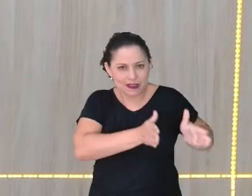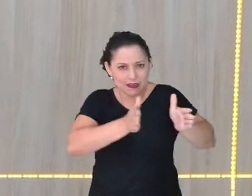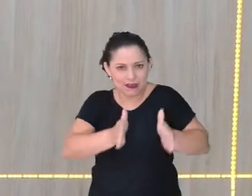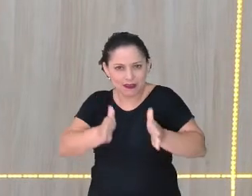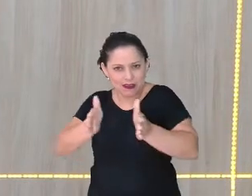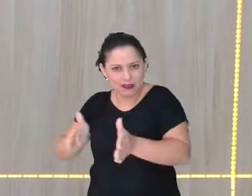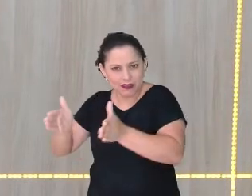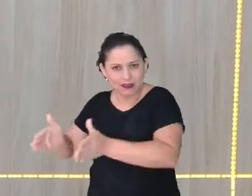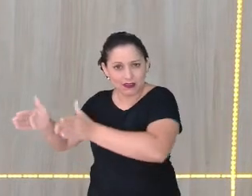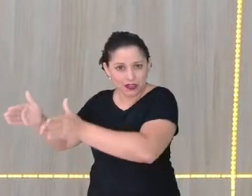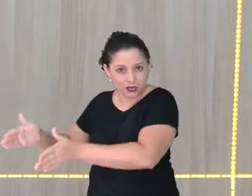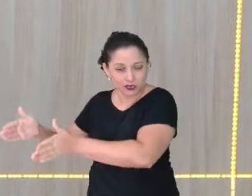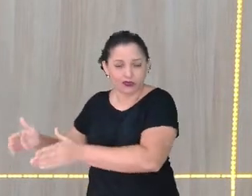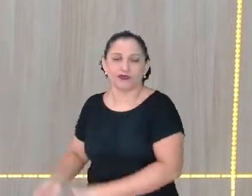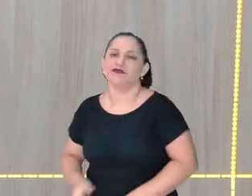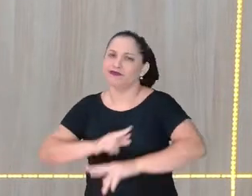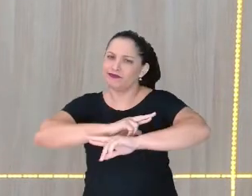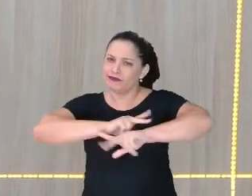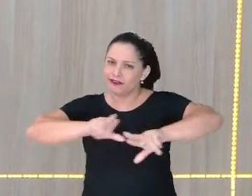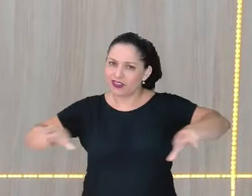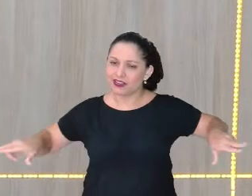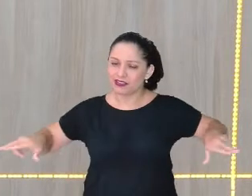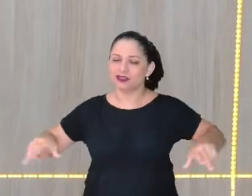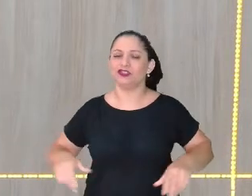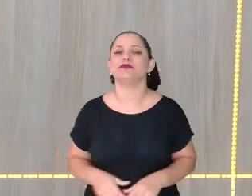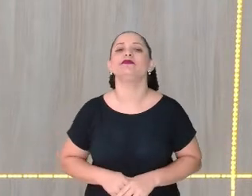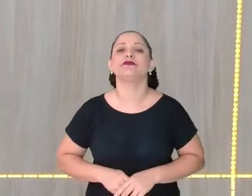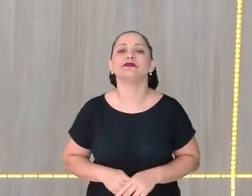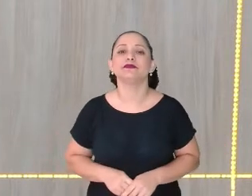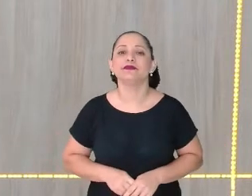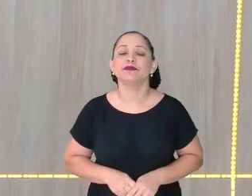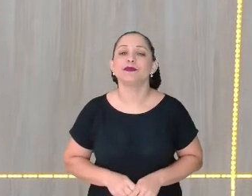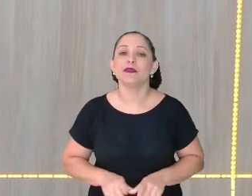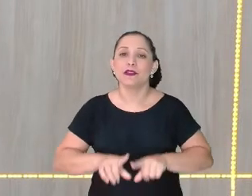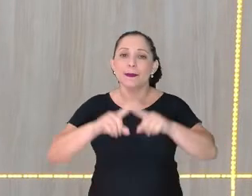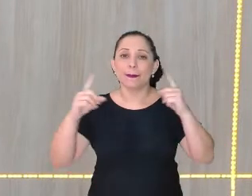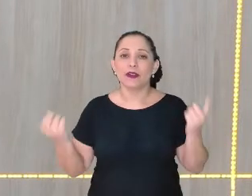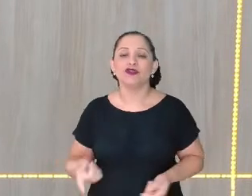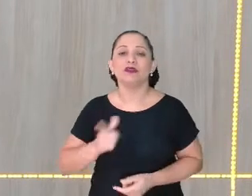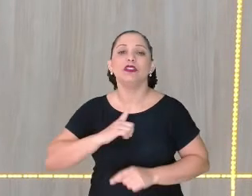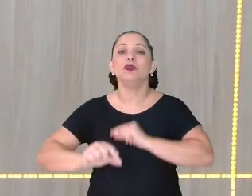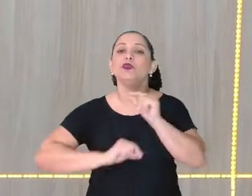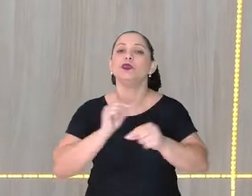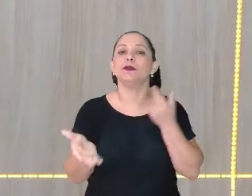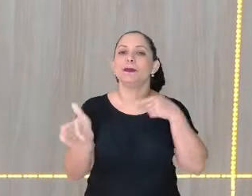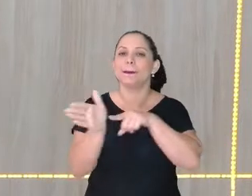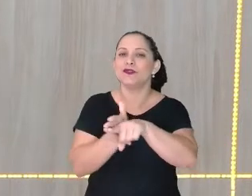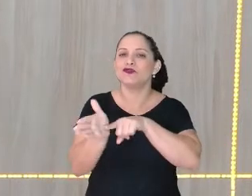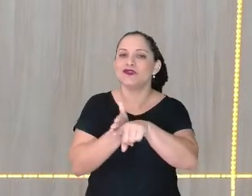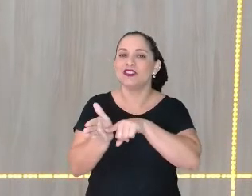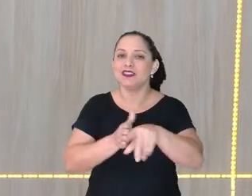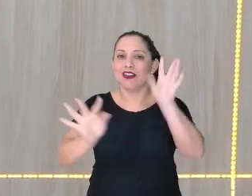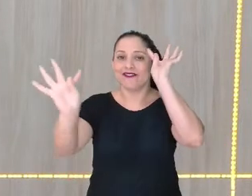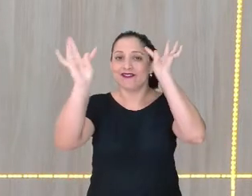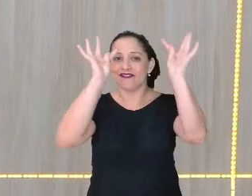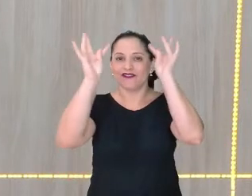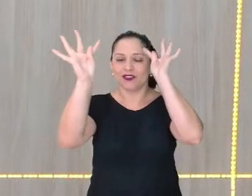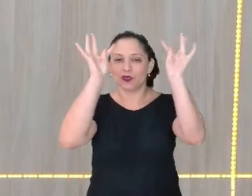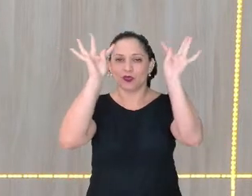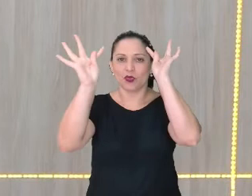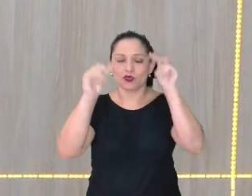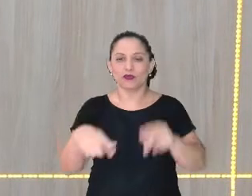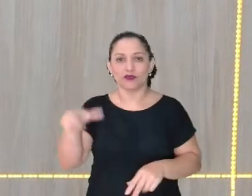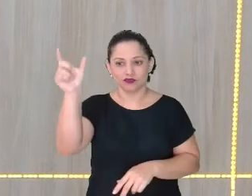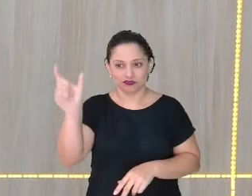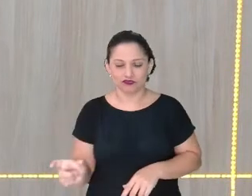Mesozoica, né? Tem essas eras aí. E a gente tem aí um estudo feito por um filósofo chamado